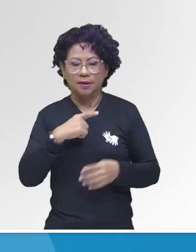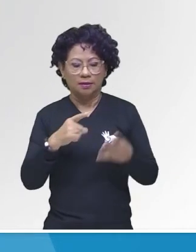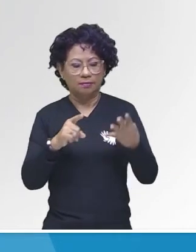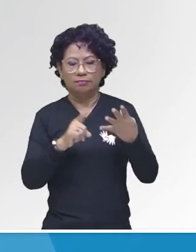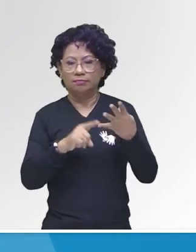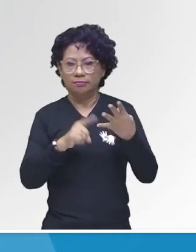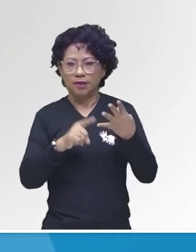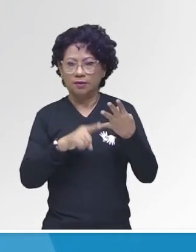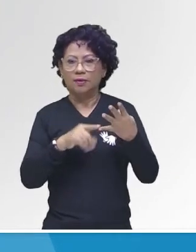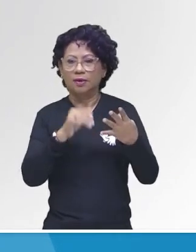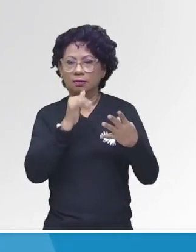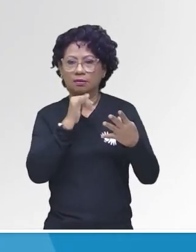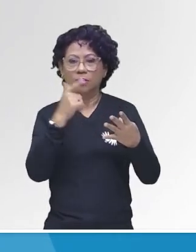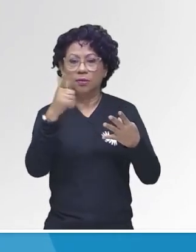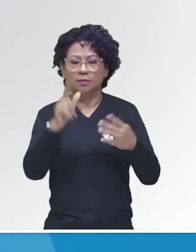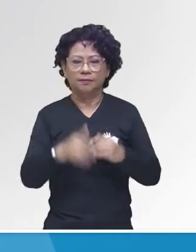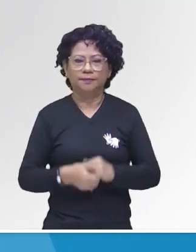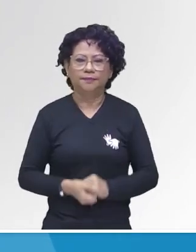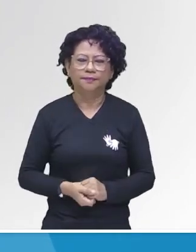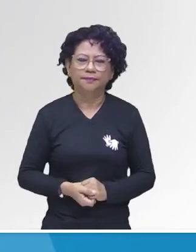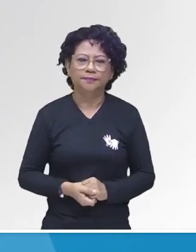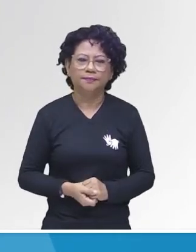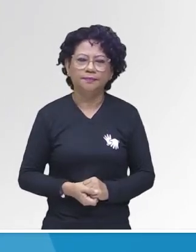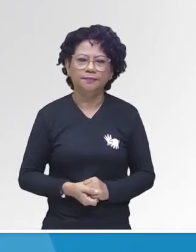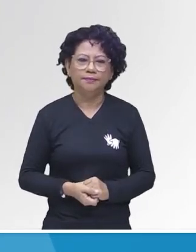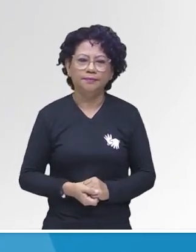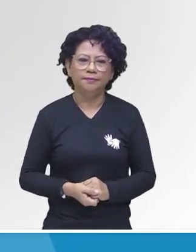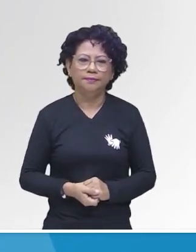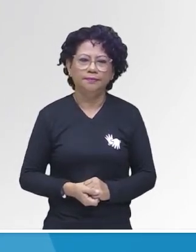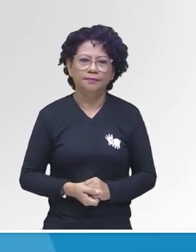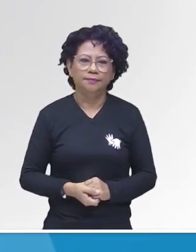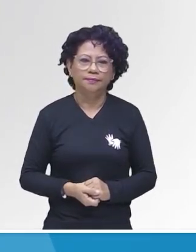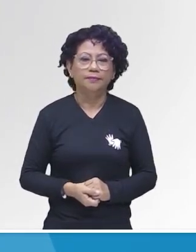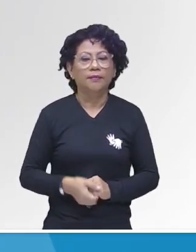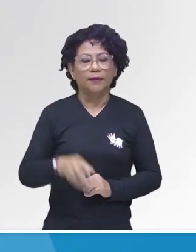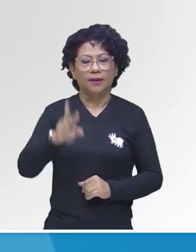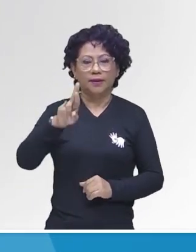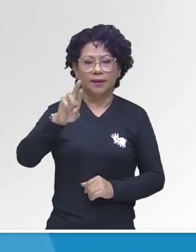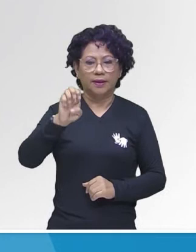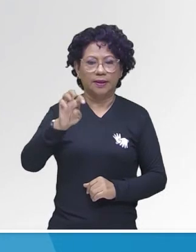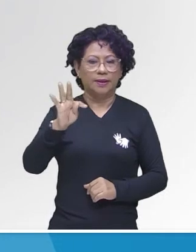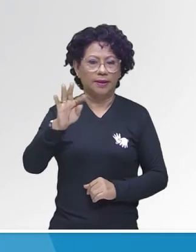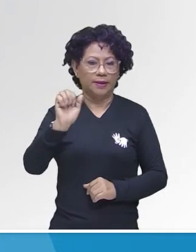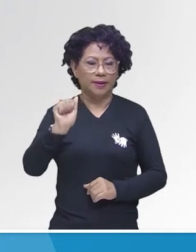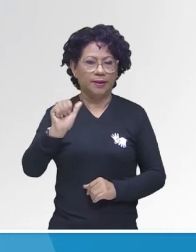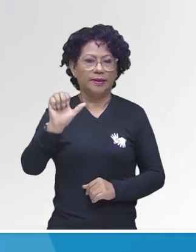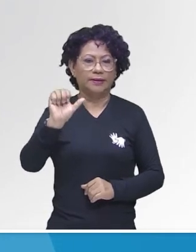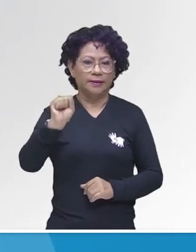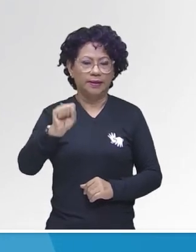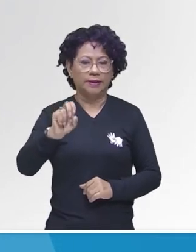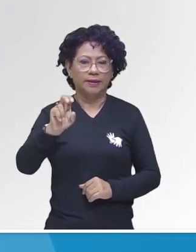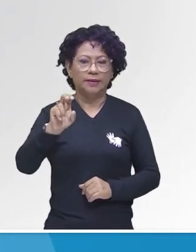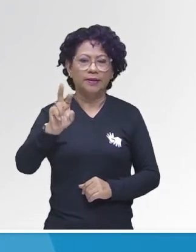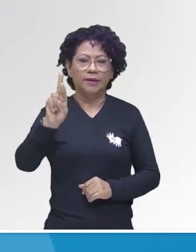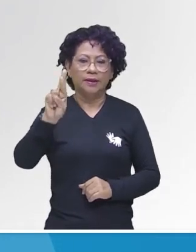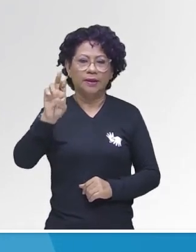situação. Vamos analisar essa quarta situação aí? Vamos ver aí as retas reversas. Acompanha aí